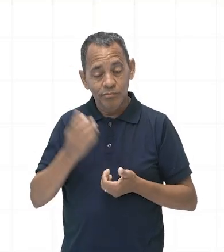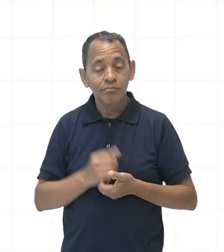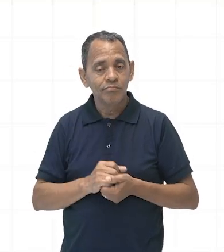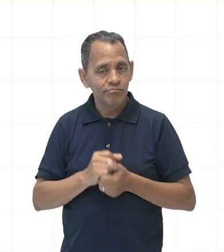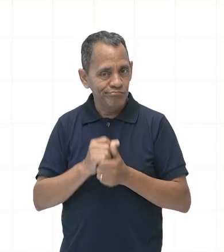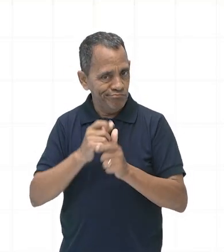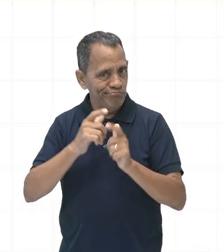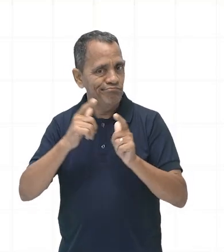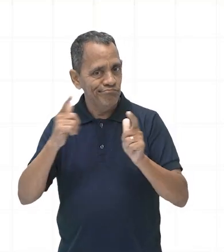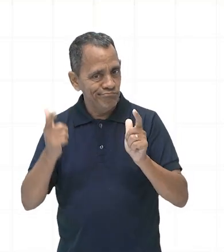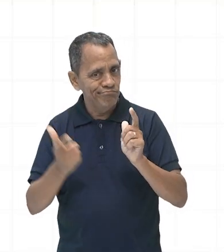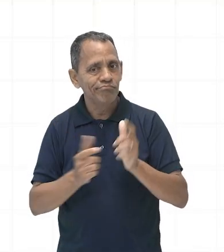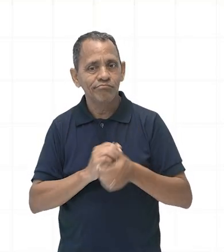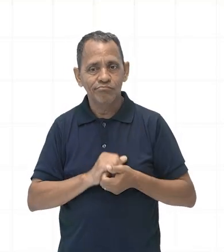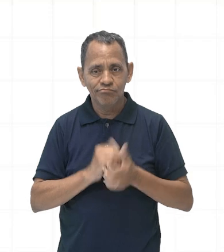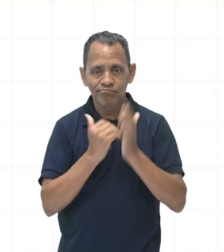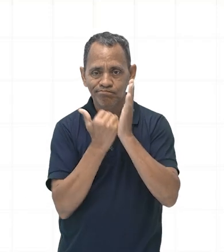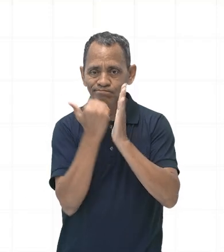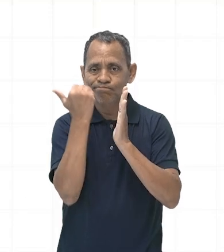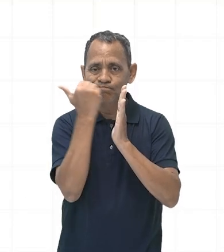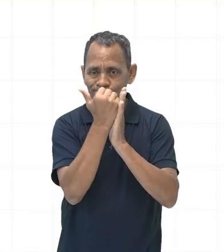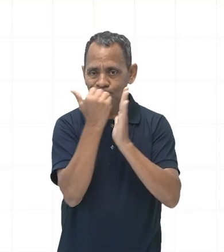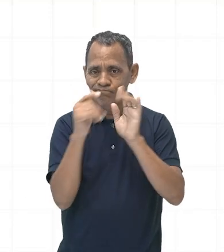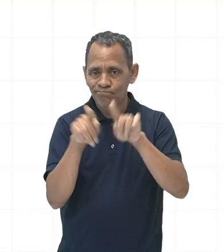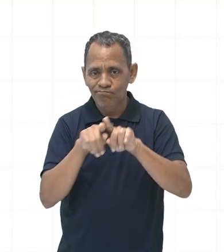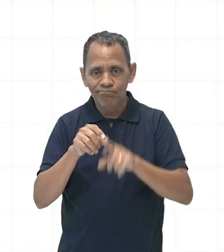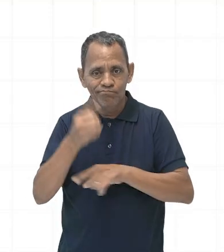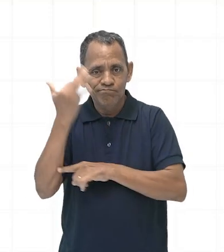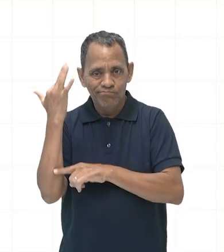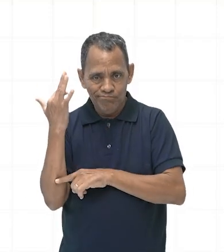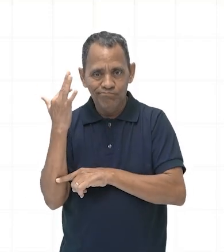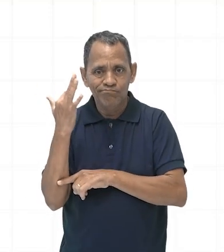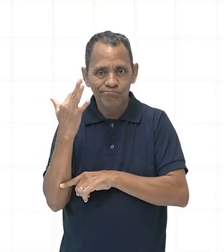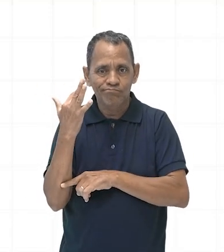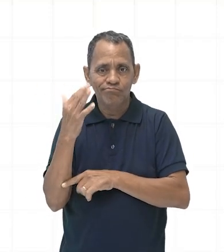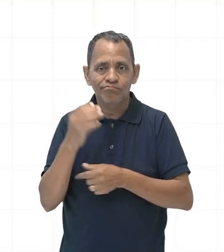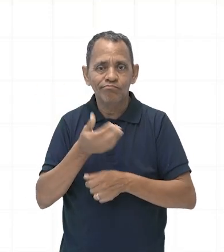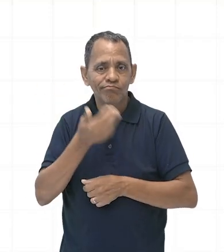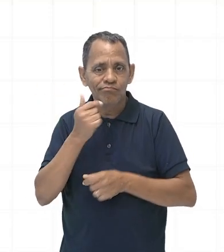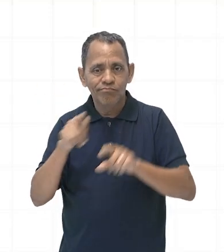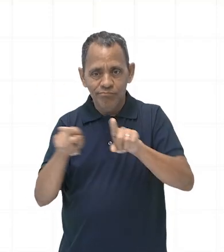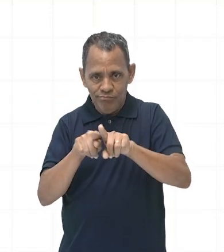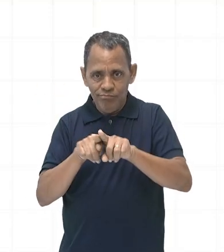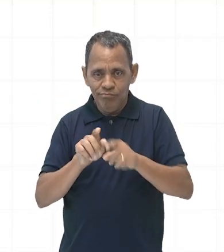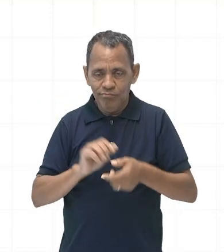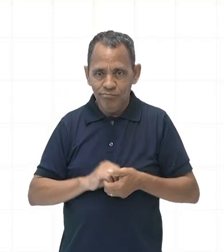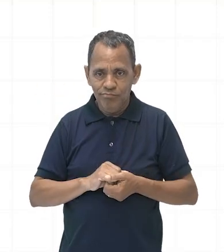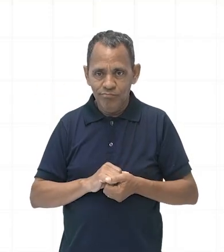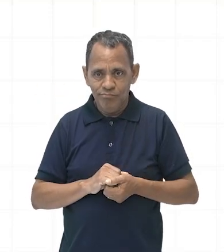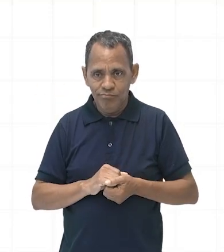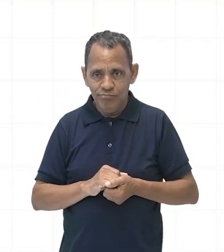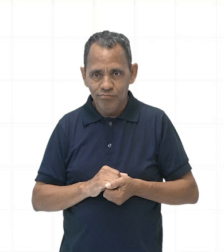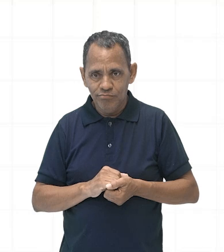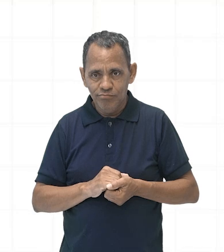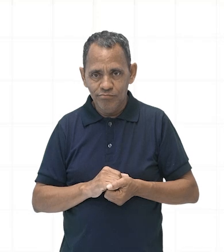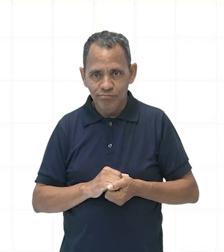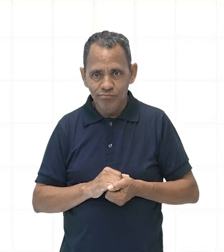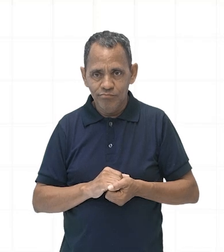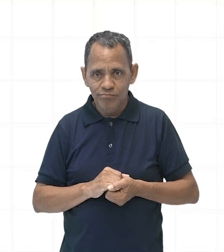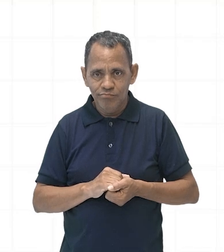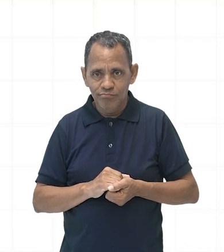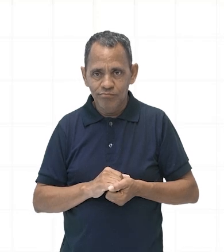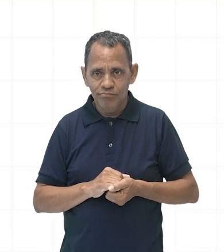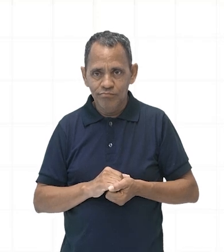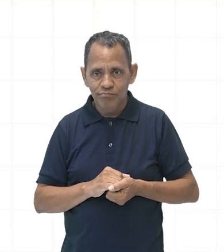alimentos, certo? Então, se eu aumentei a quantidade de alunos, eu vou aumentar a quantidade de